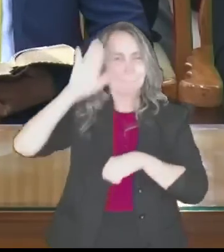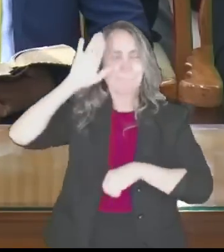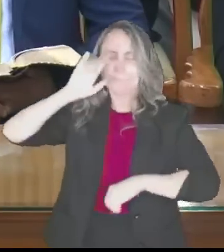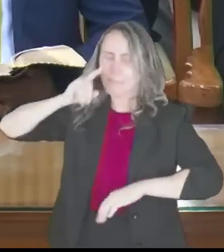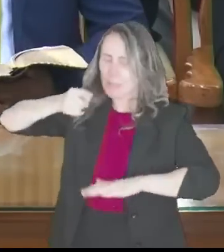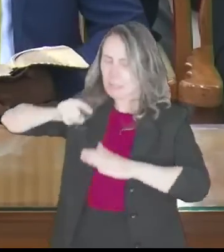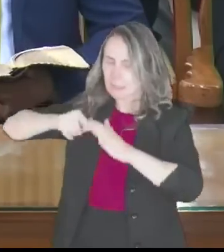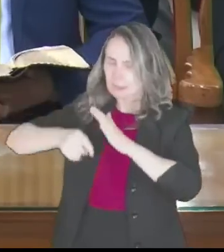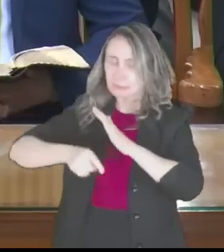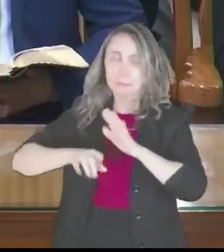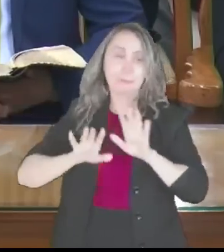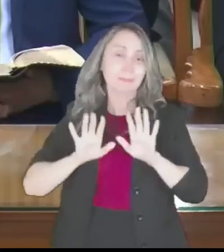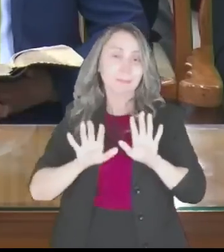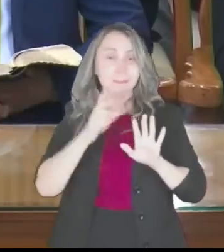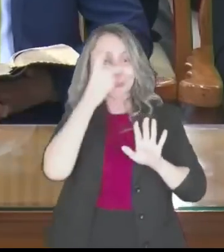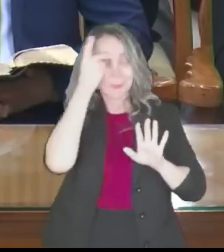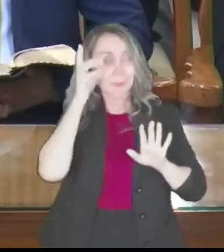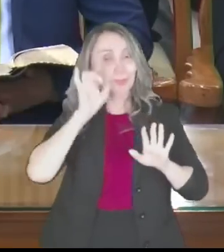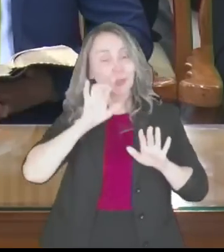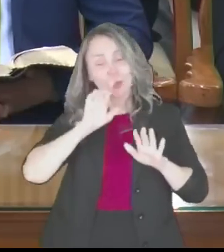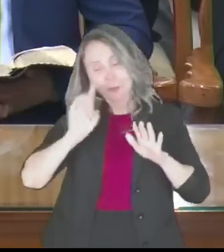fica só na casa.